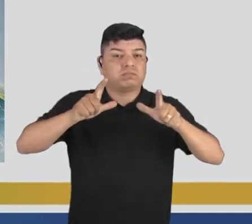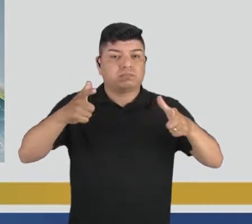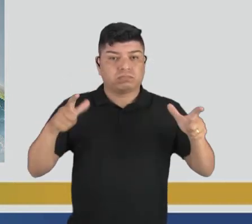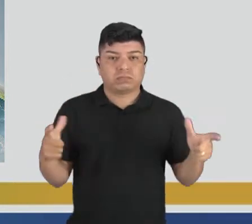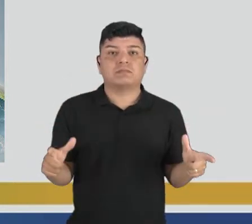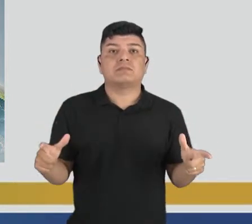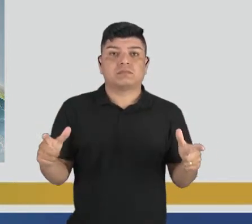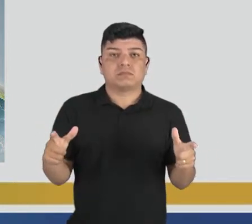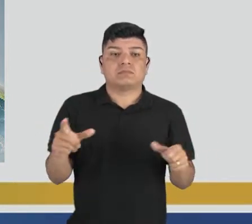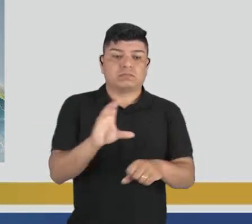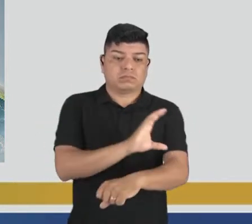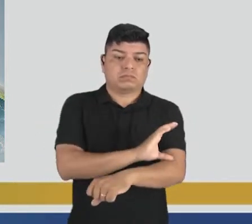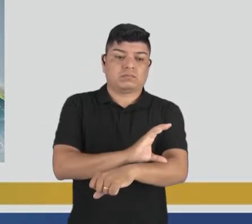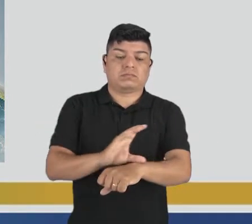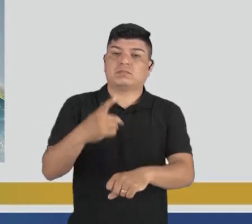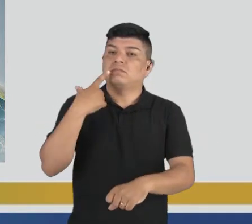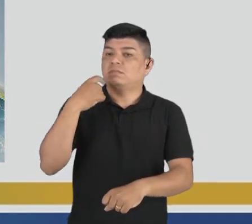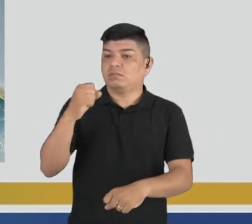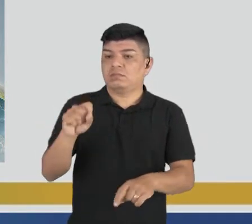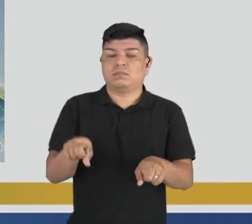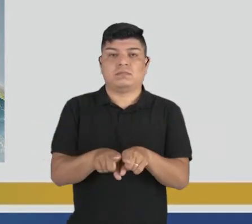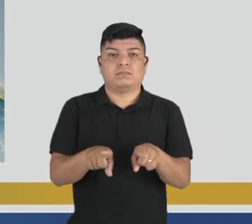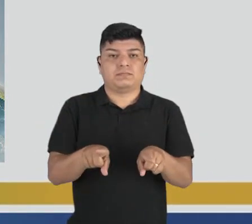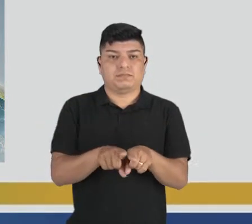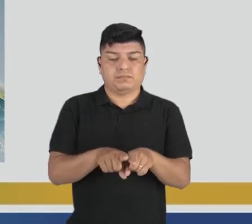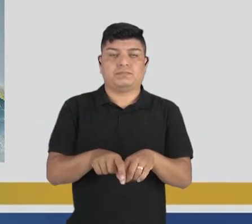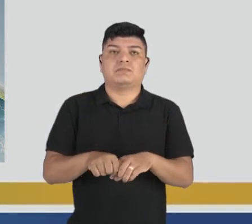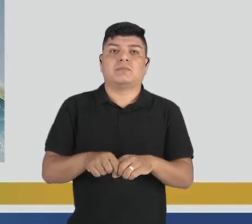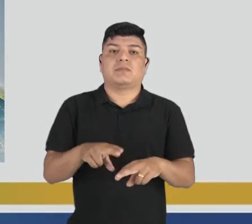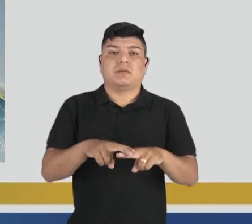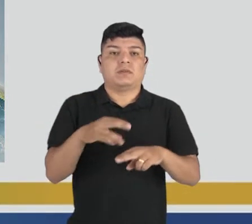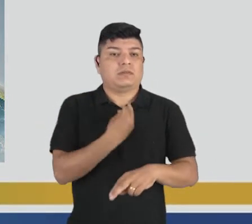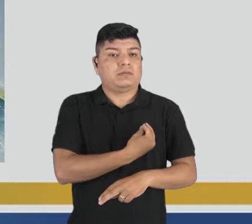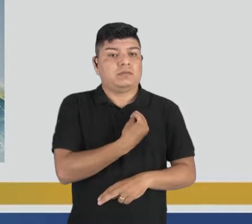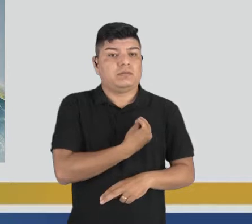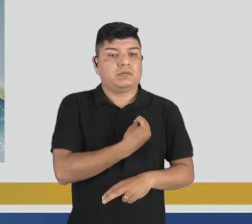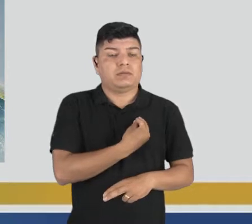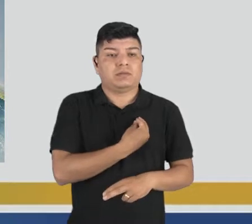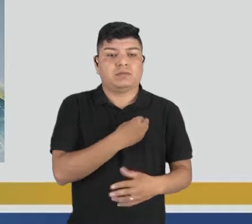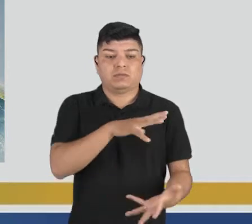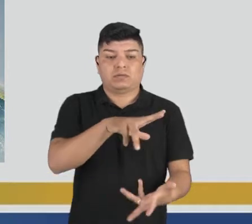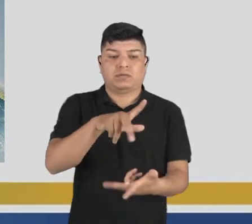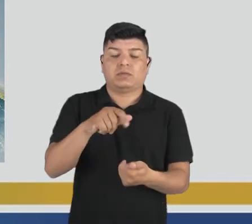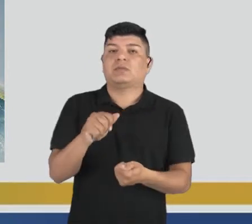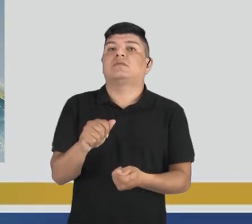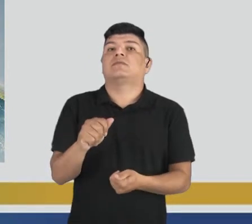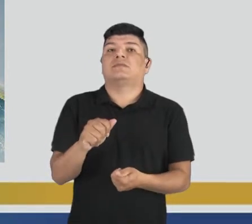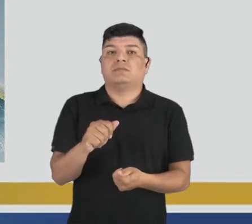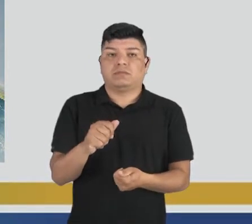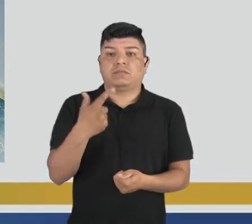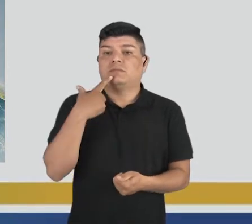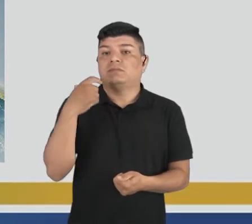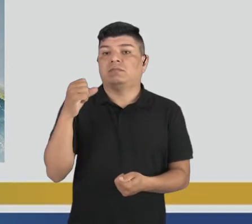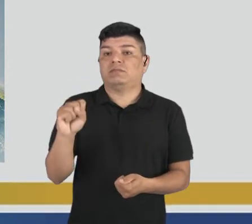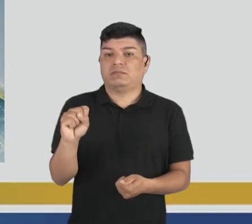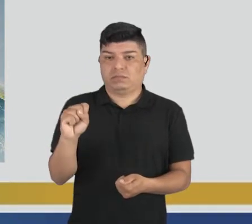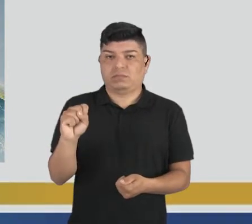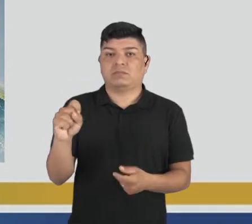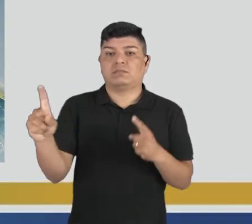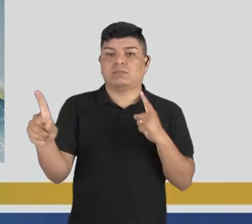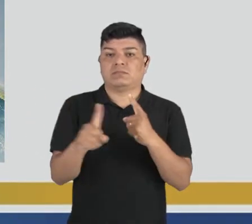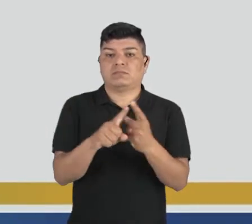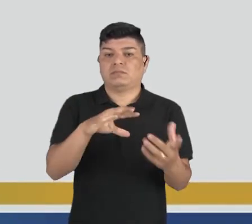expansão, né, de certas culturas, da língua e tudo mais, né? Então nós vivemos num país global onde a língua ela tem um